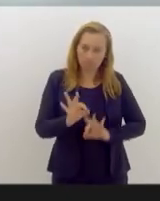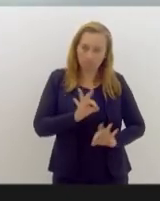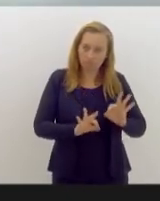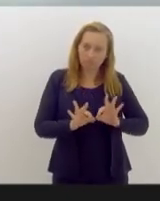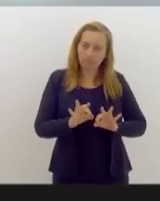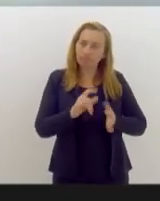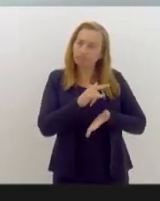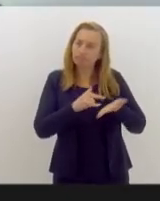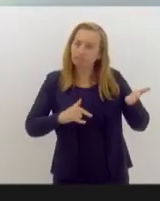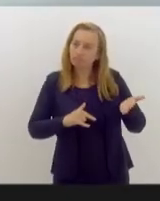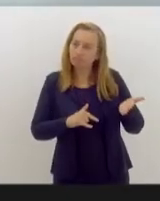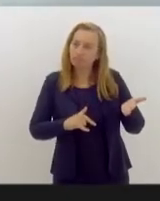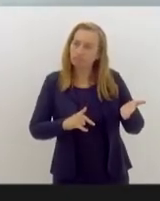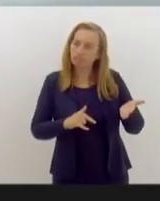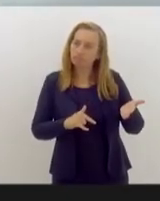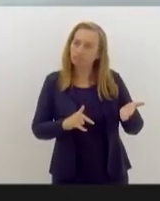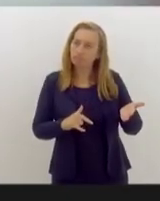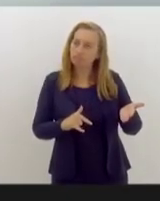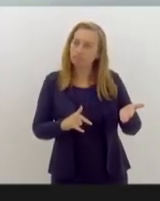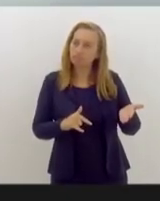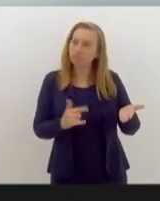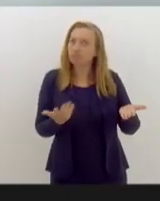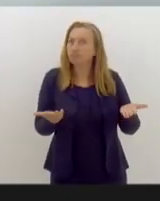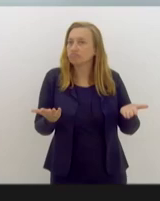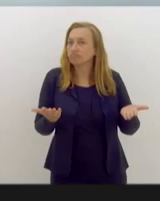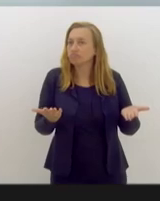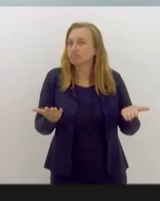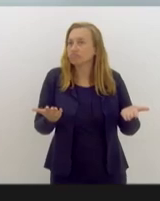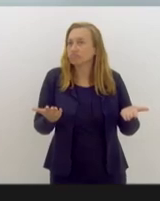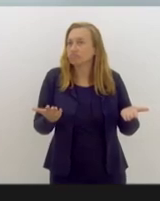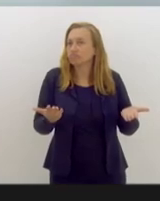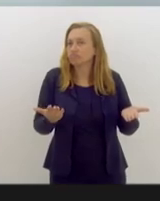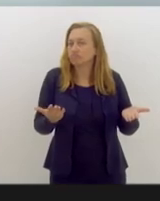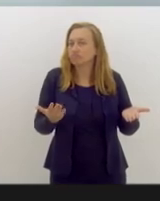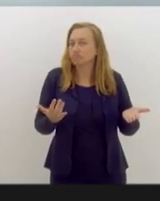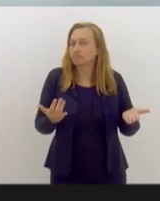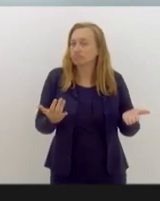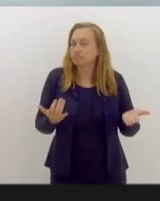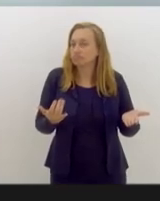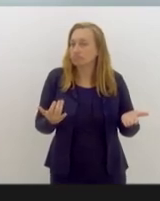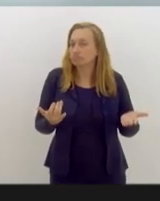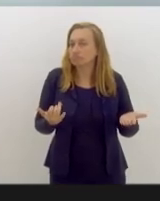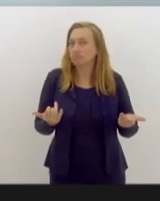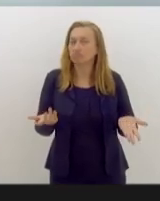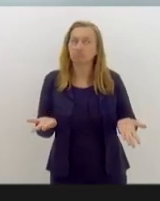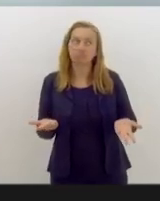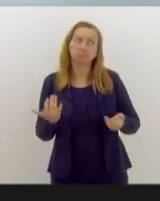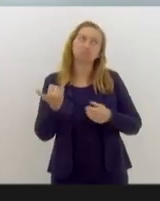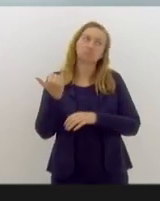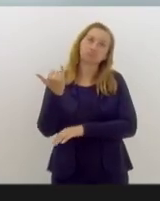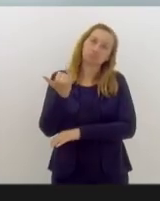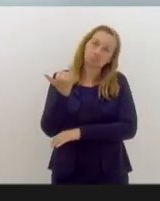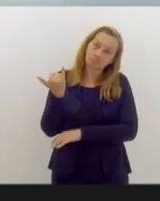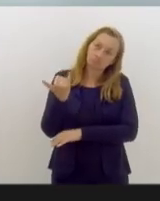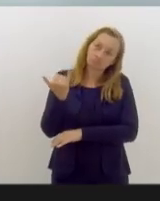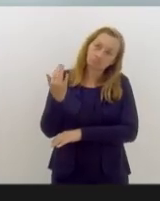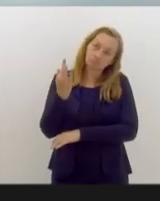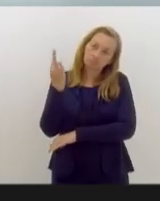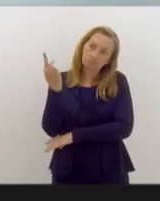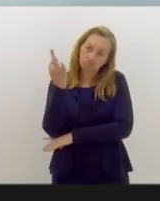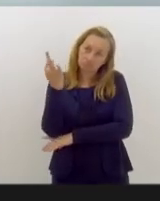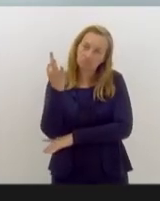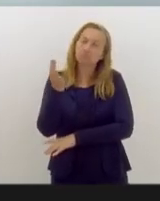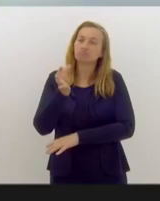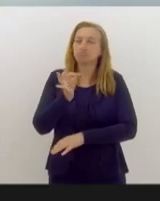um documento que não vai ser vivo, né? Vai ser algo meramente formal e a gente precisa, na verdade, que